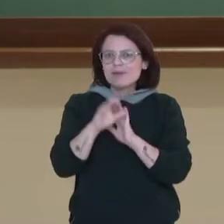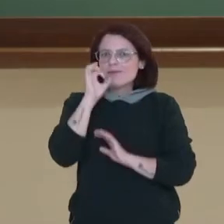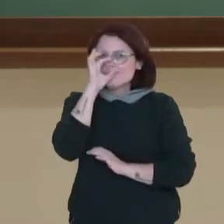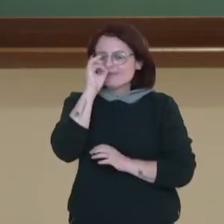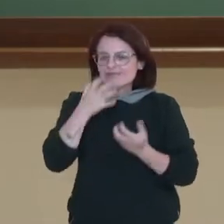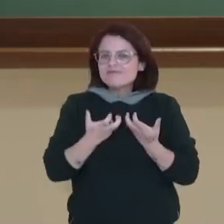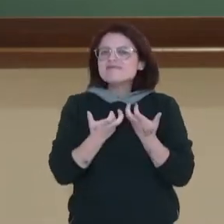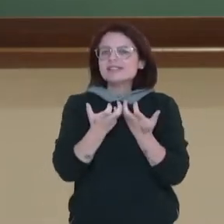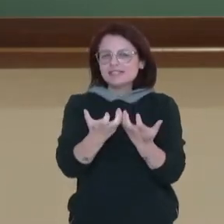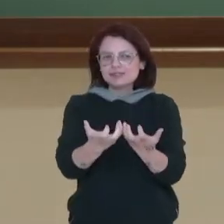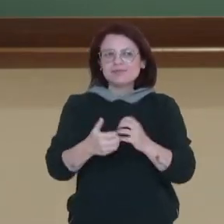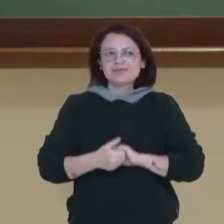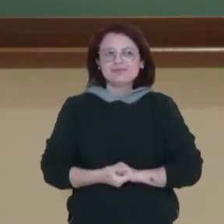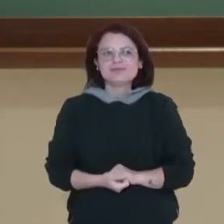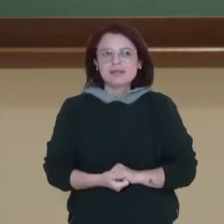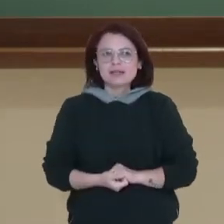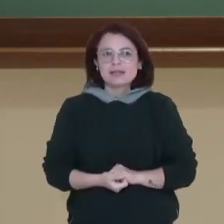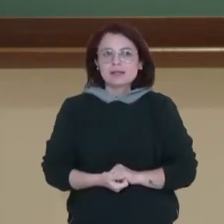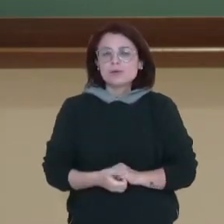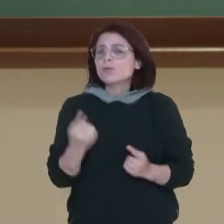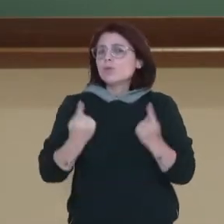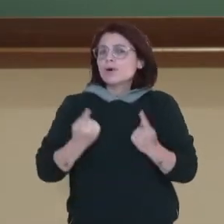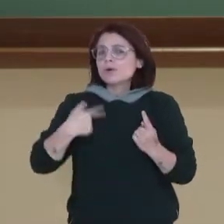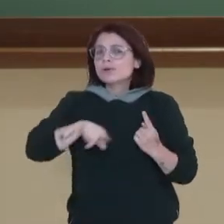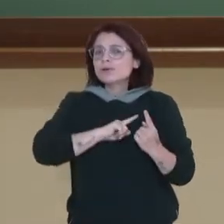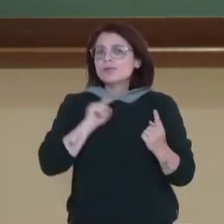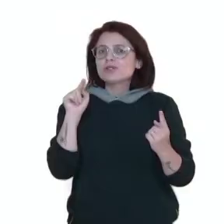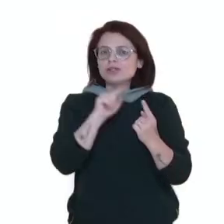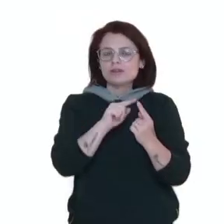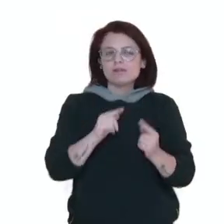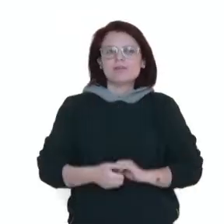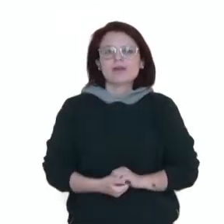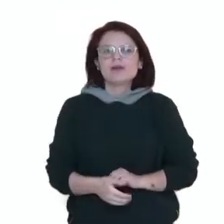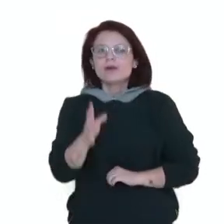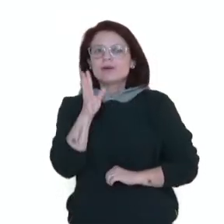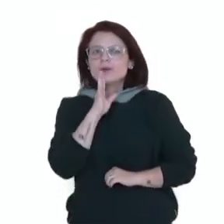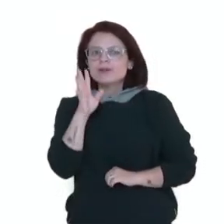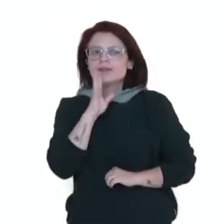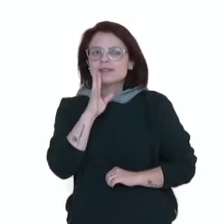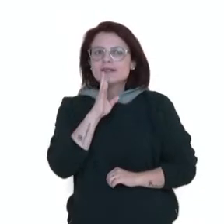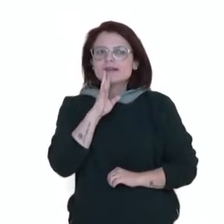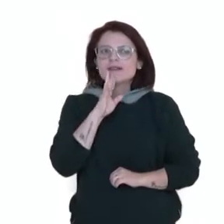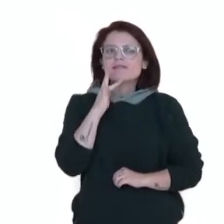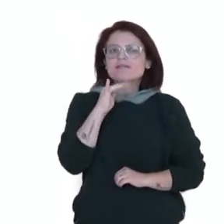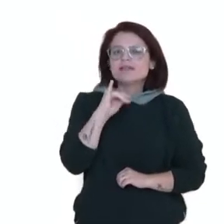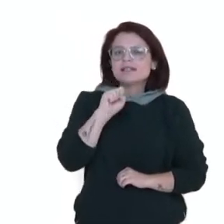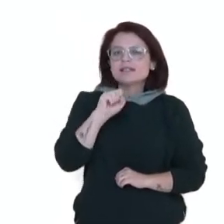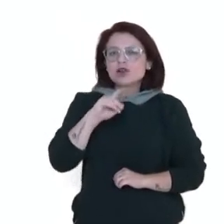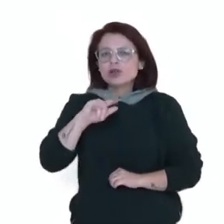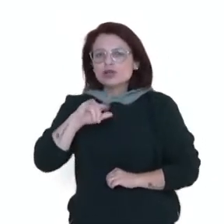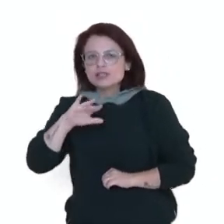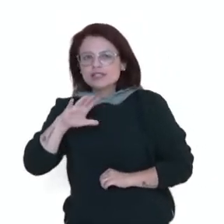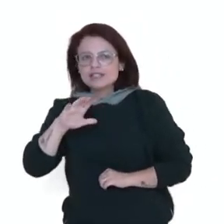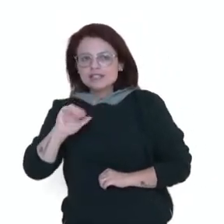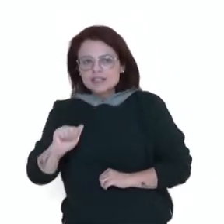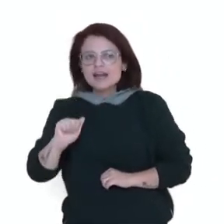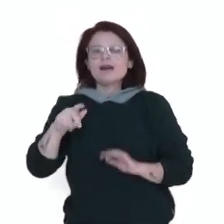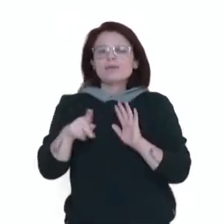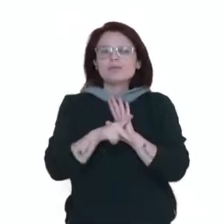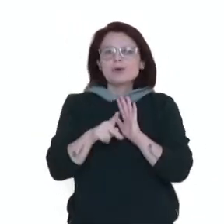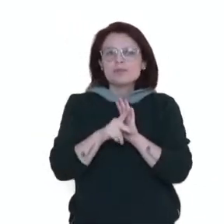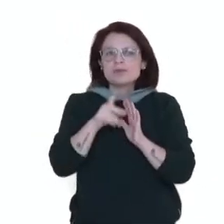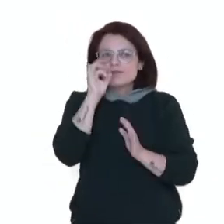plantas. Vamos lá? Bom, objetivo dessa aula, né? Conhecer a fisiologia vegetal que trata do